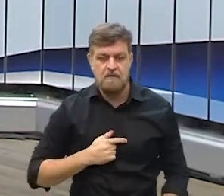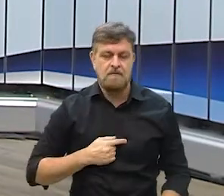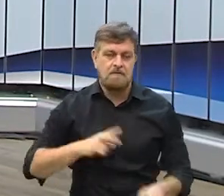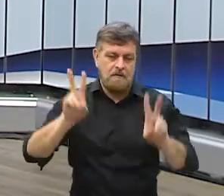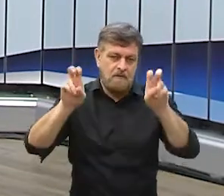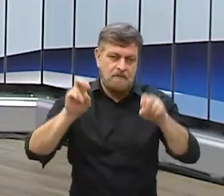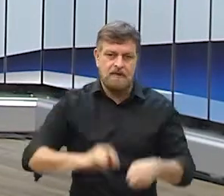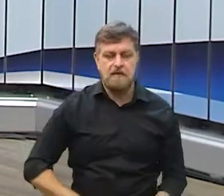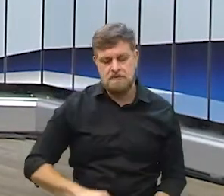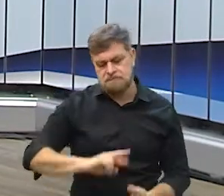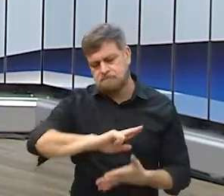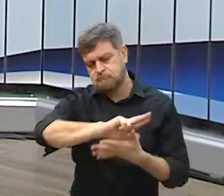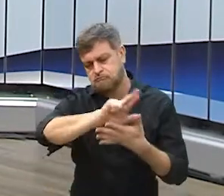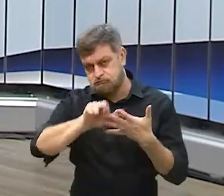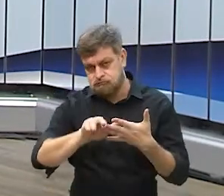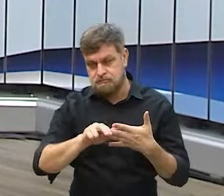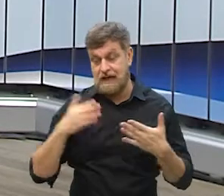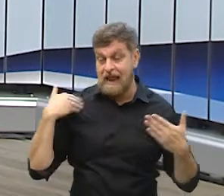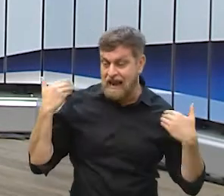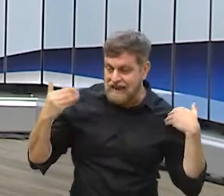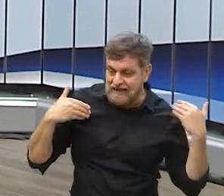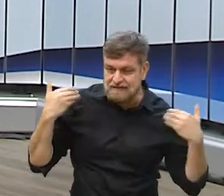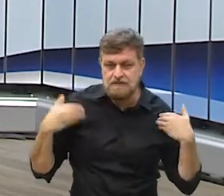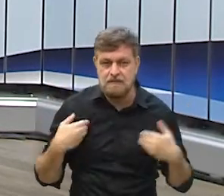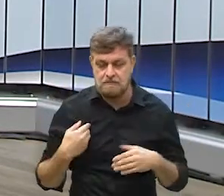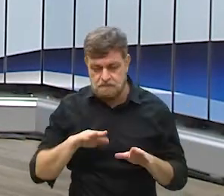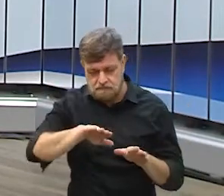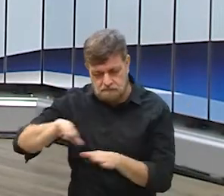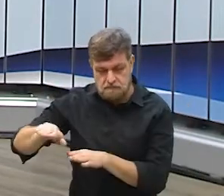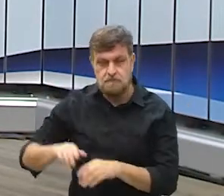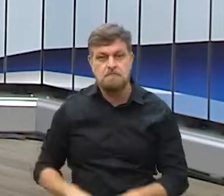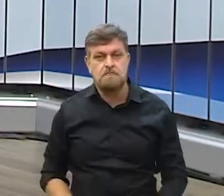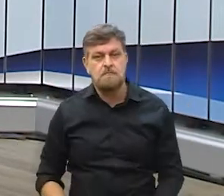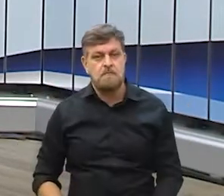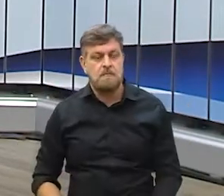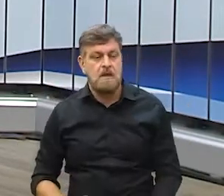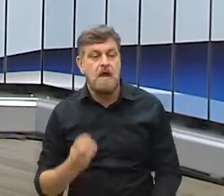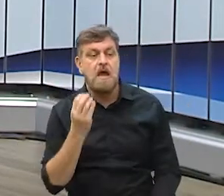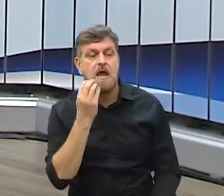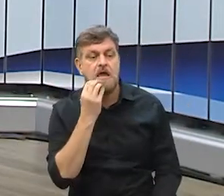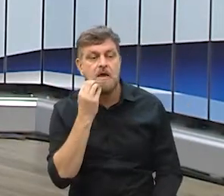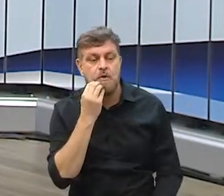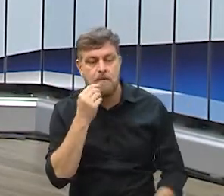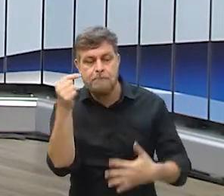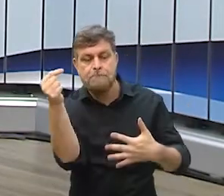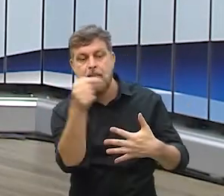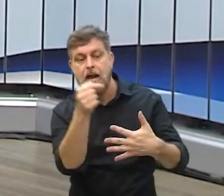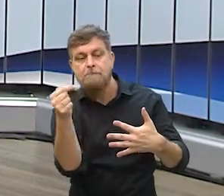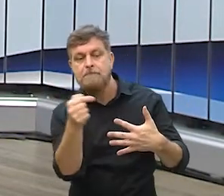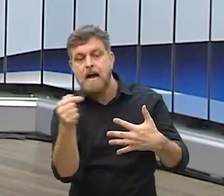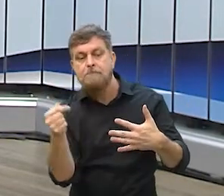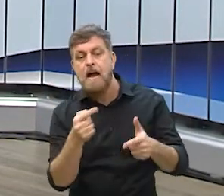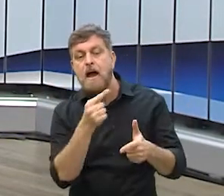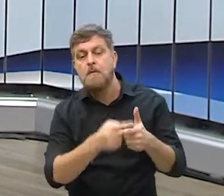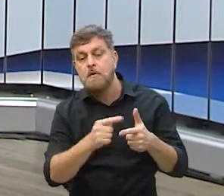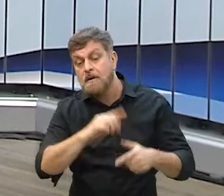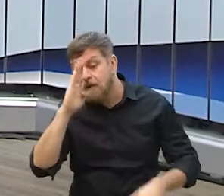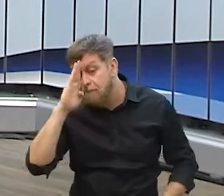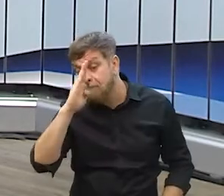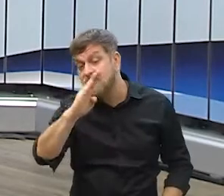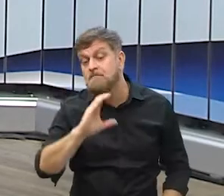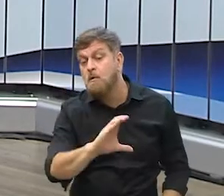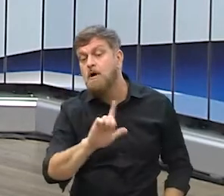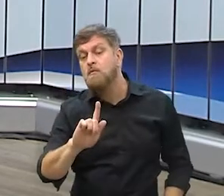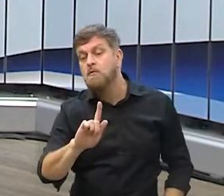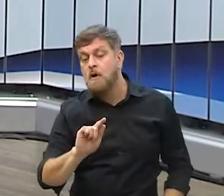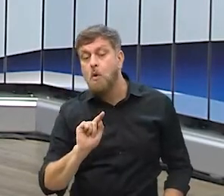entretenimento, lazer, que daí... Igor Diego, se você puder apontar os principais problemas hoje do distrito do Campo Grande, o